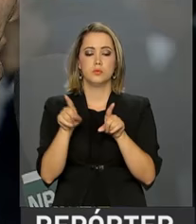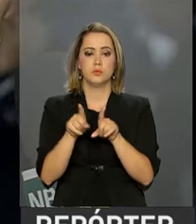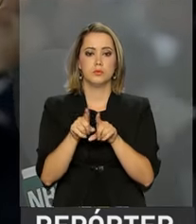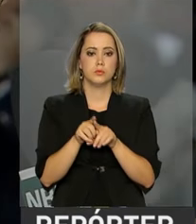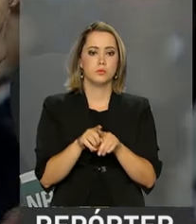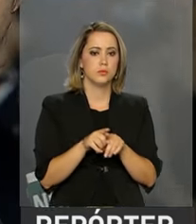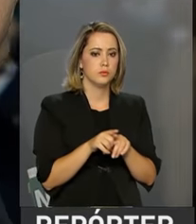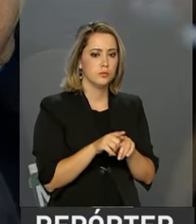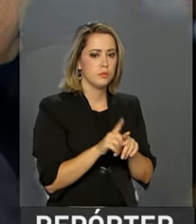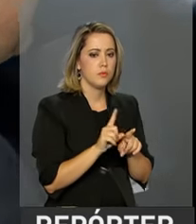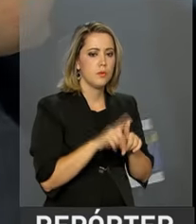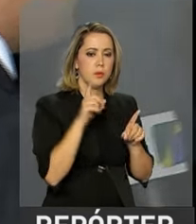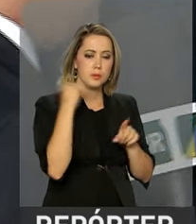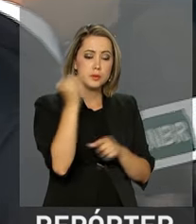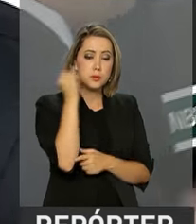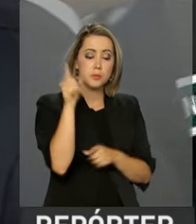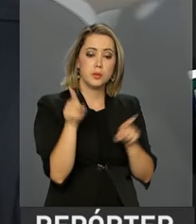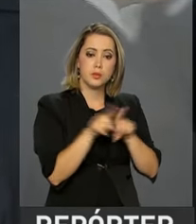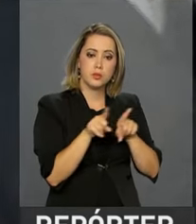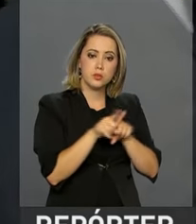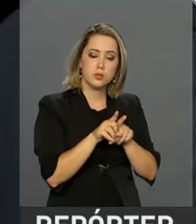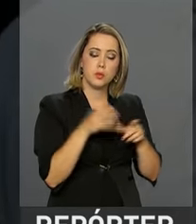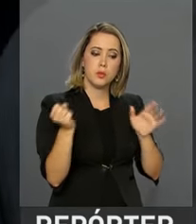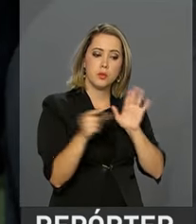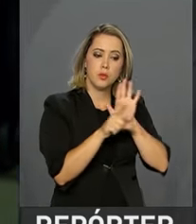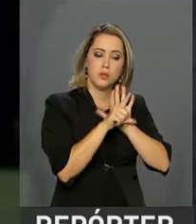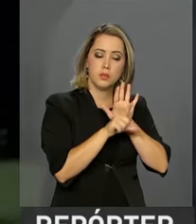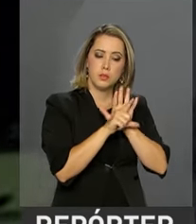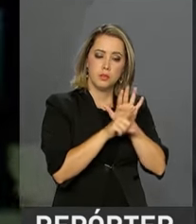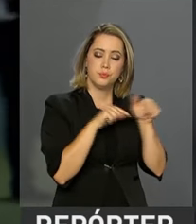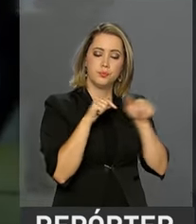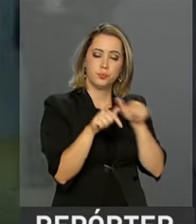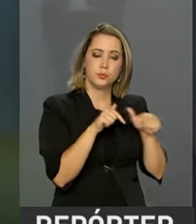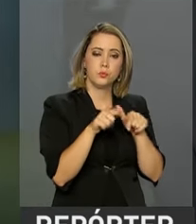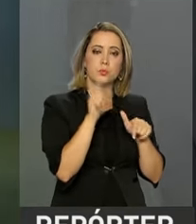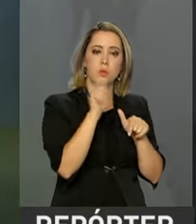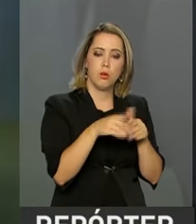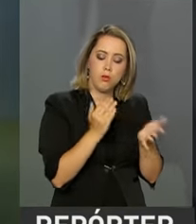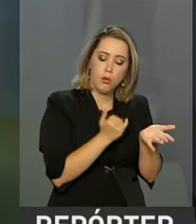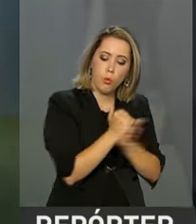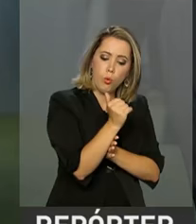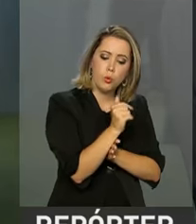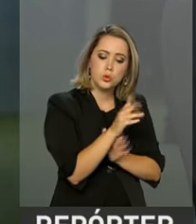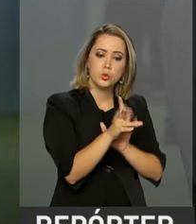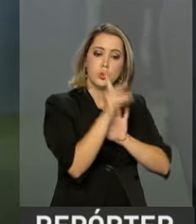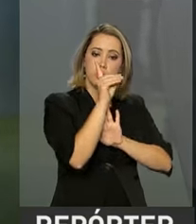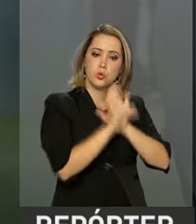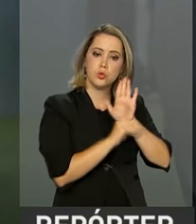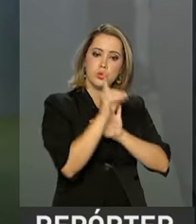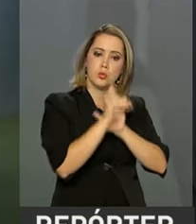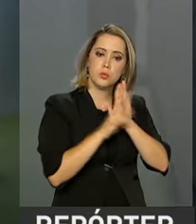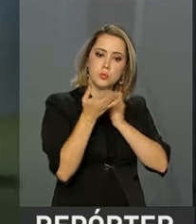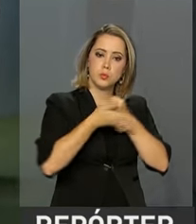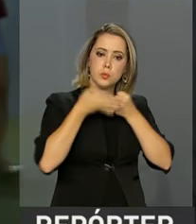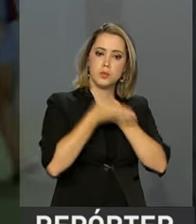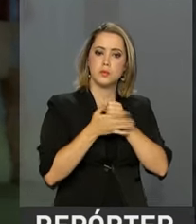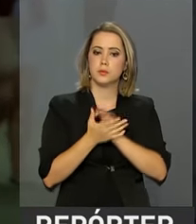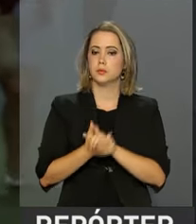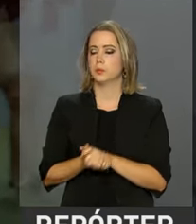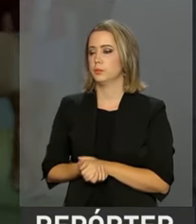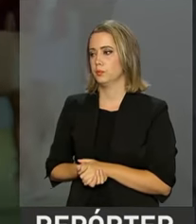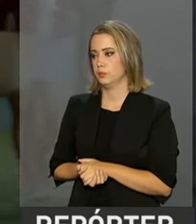senhor, sim. A reforma trabalhista, mesmo com essas mudanças na CLT, ela mantém os direitos fundamentais do trabalhador.